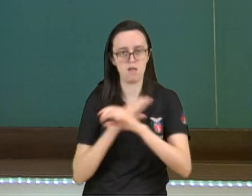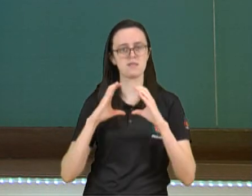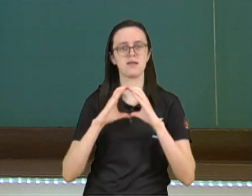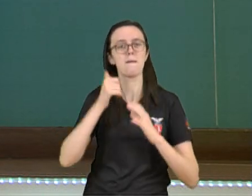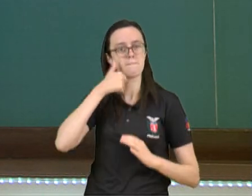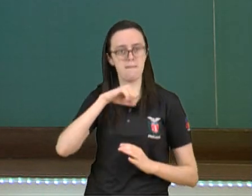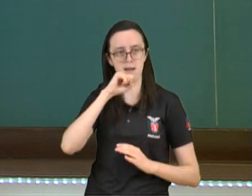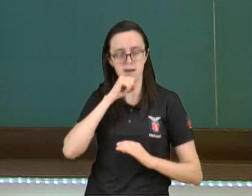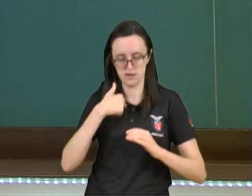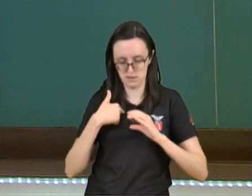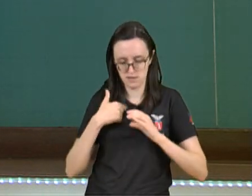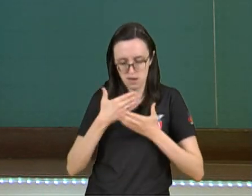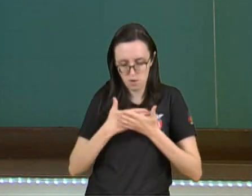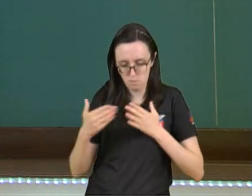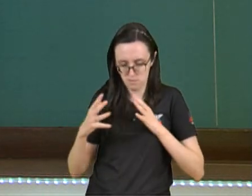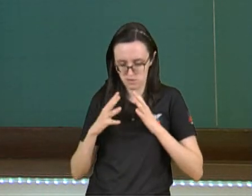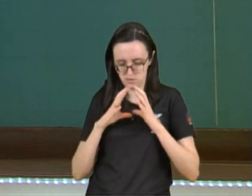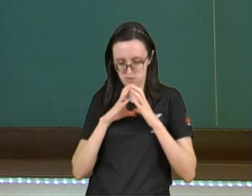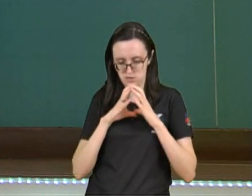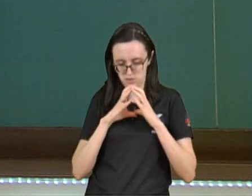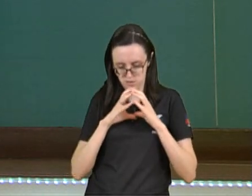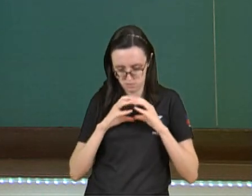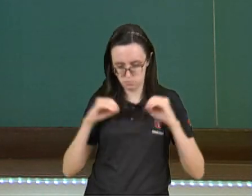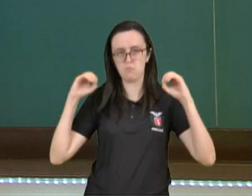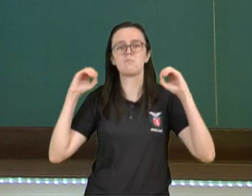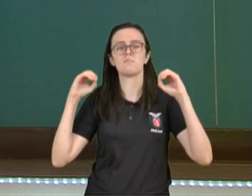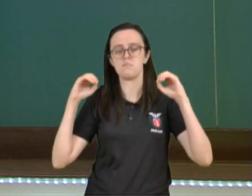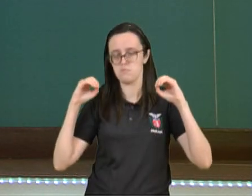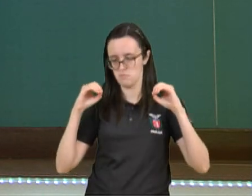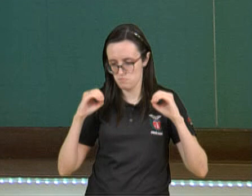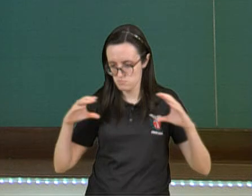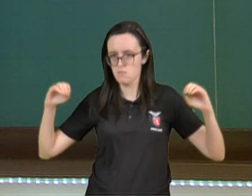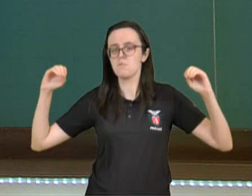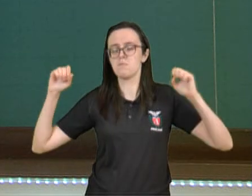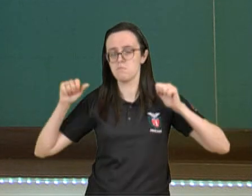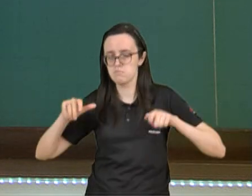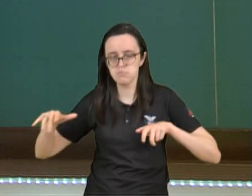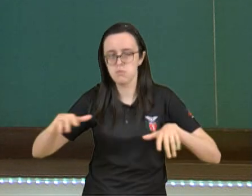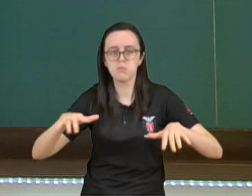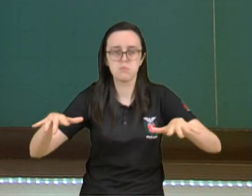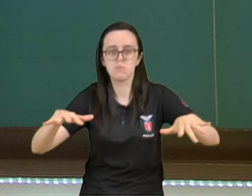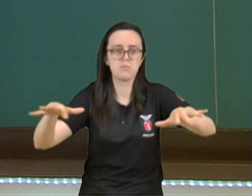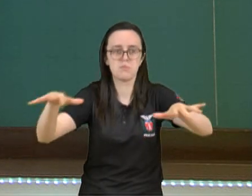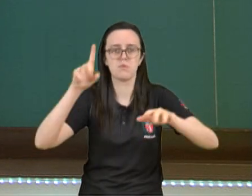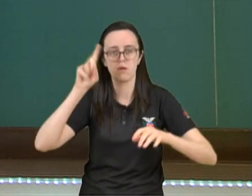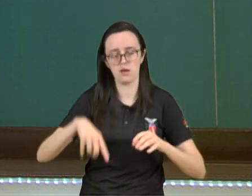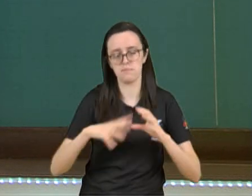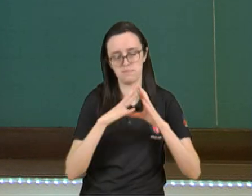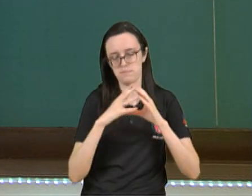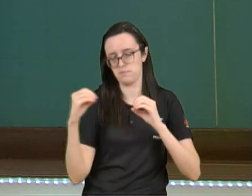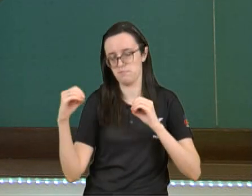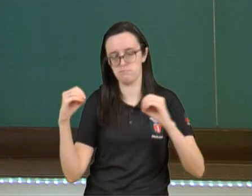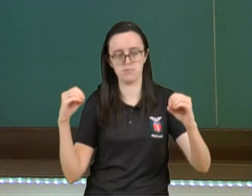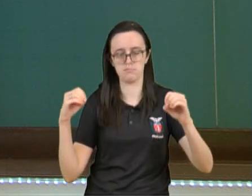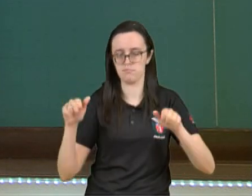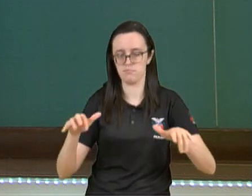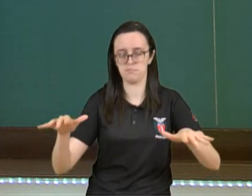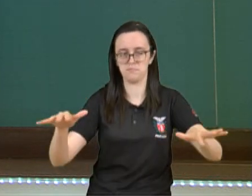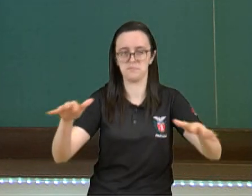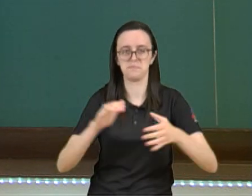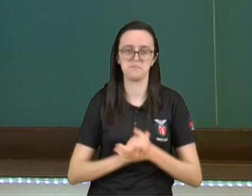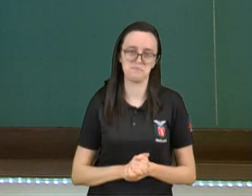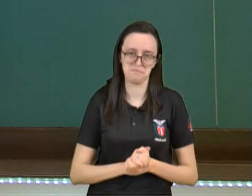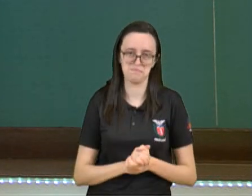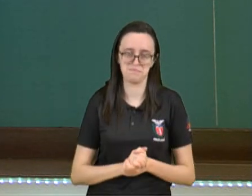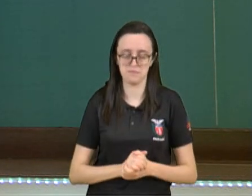Ele começa a fazer cópias do seu material genético e no final do processo ele se divide e nós temos duas células.